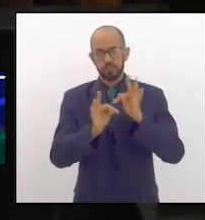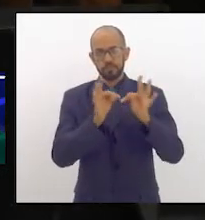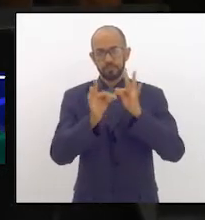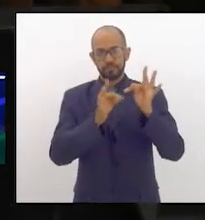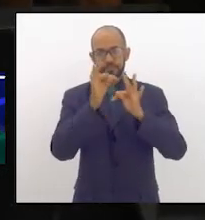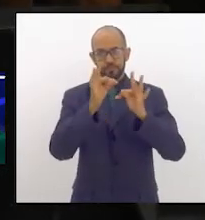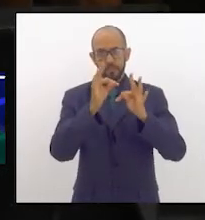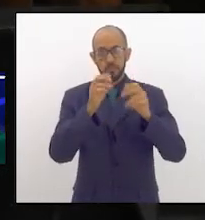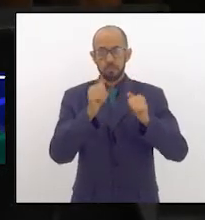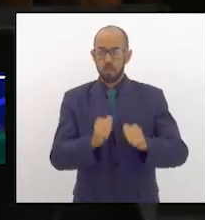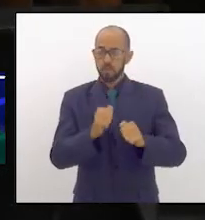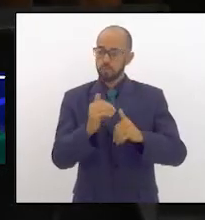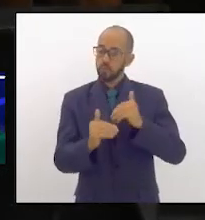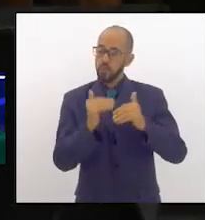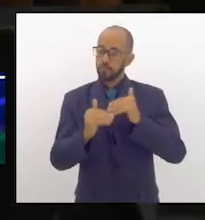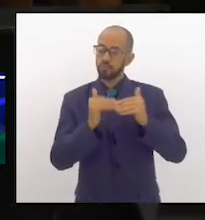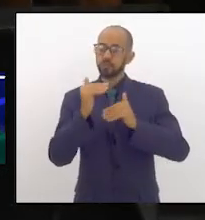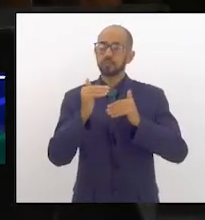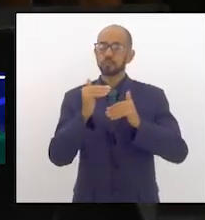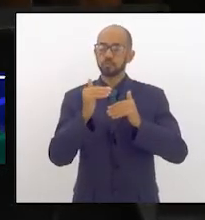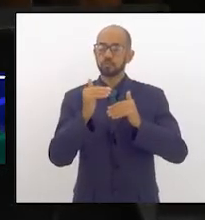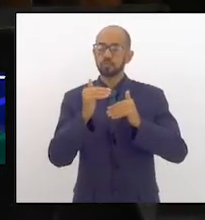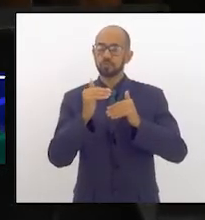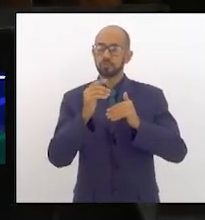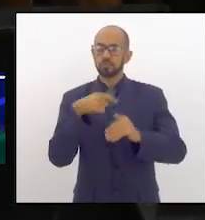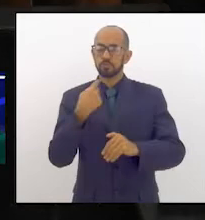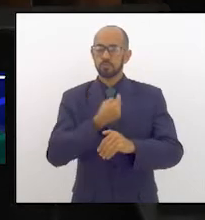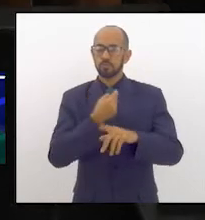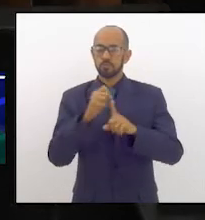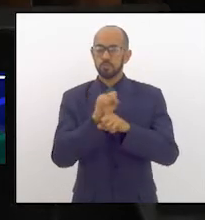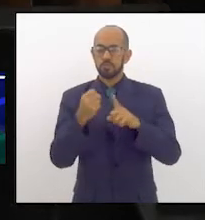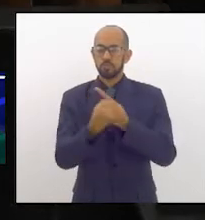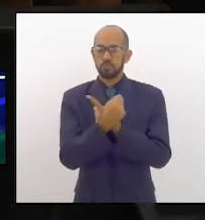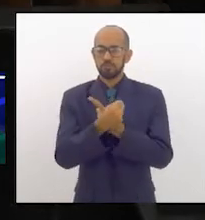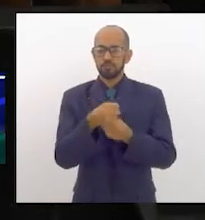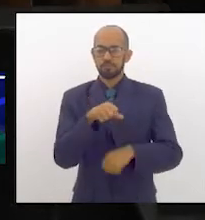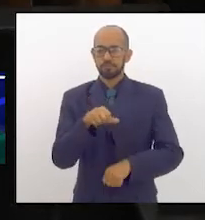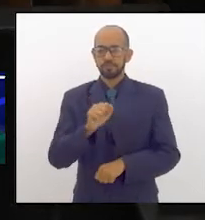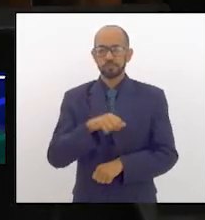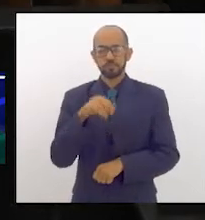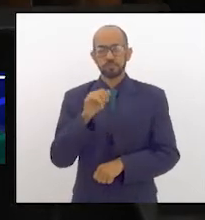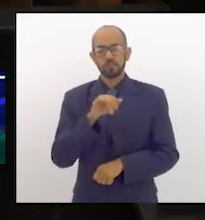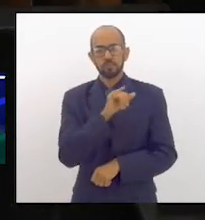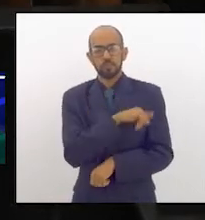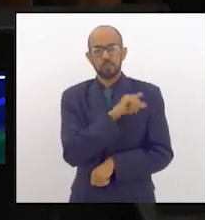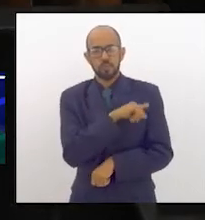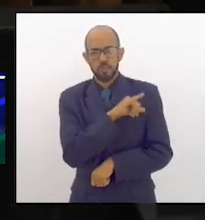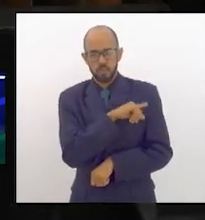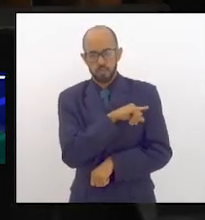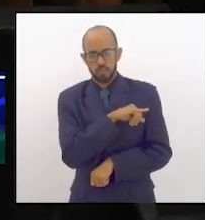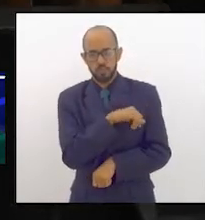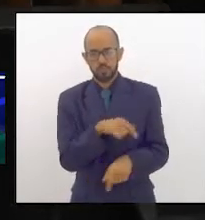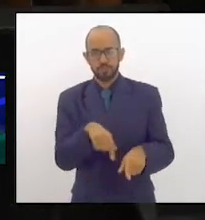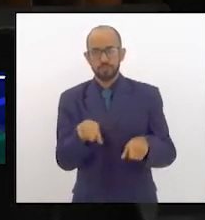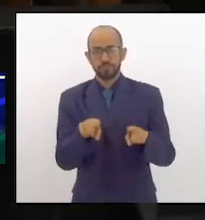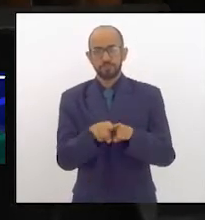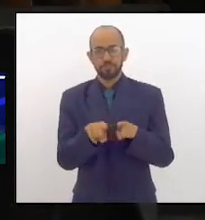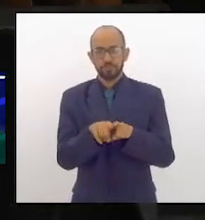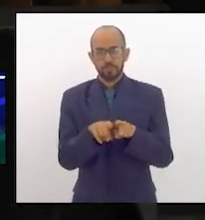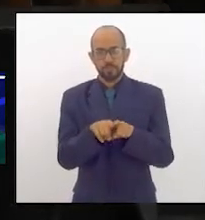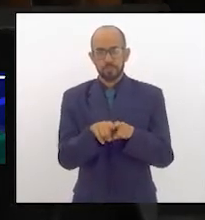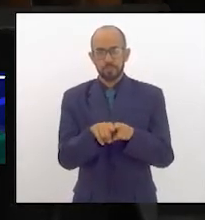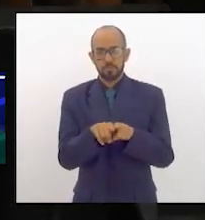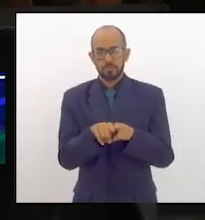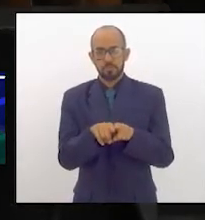possa ser um avanço para nossa sociedade Fluminense inclusive